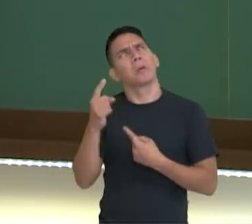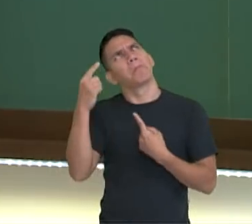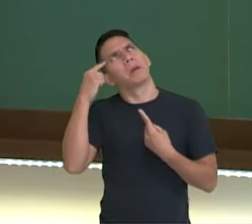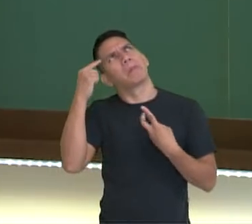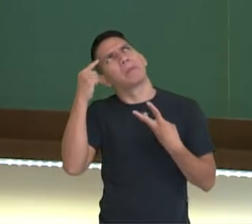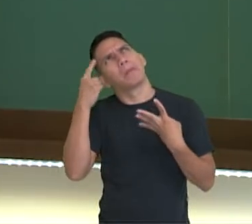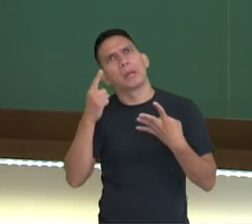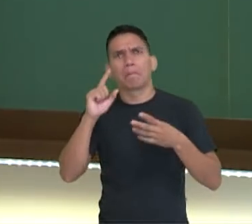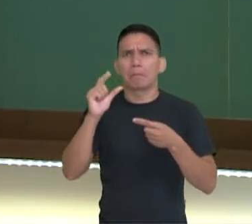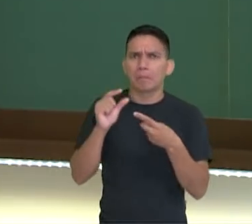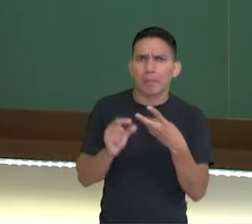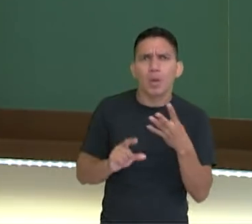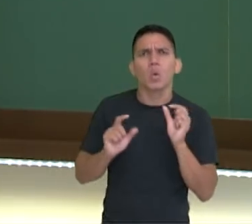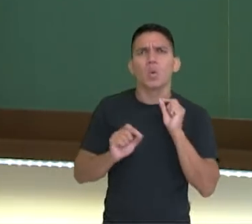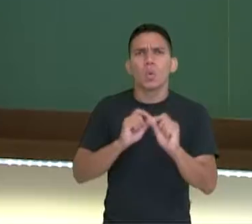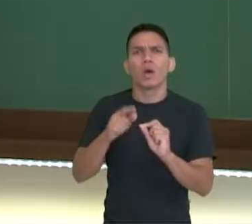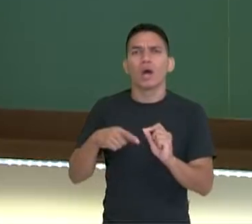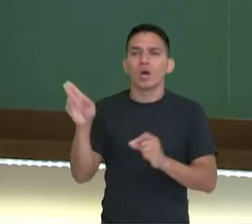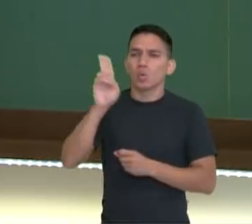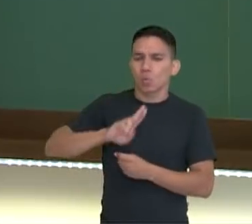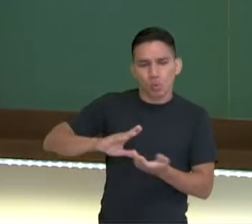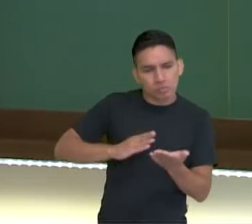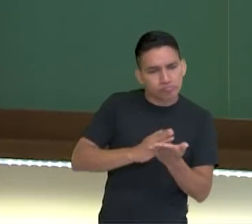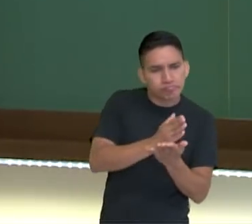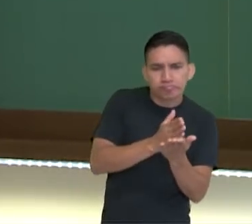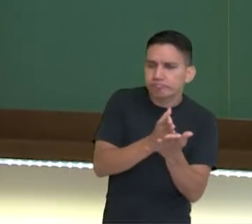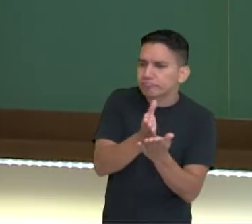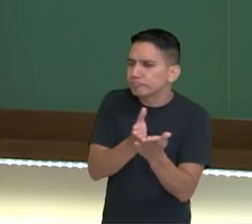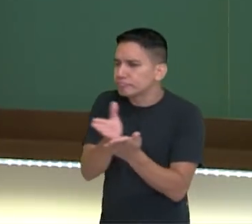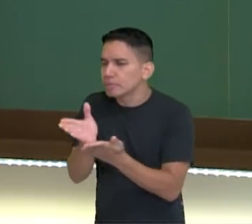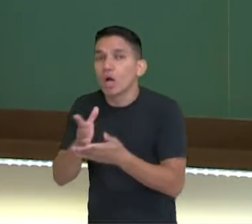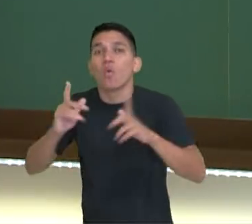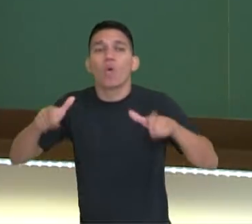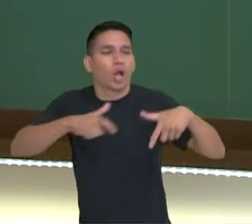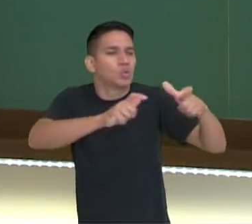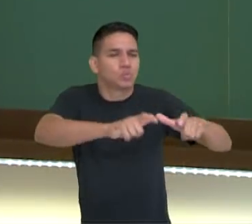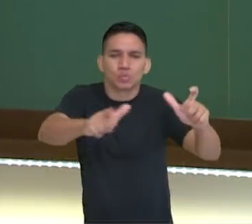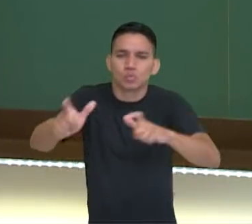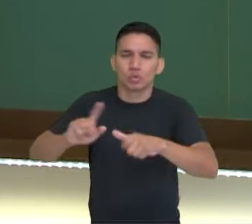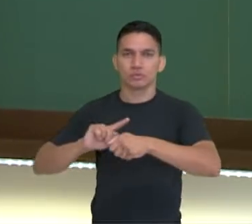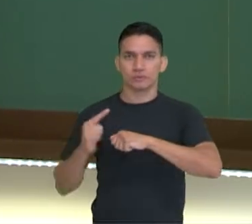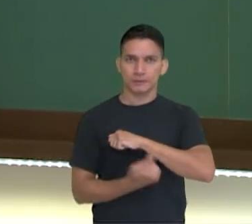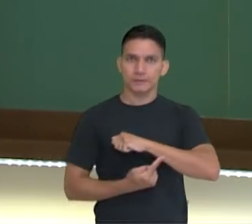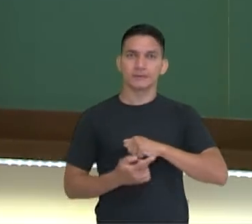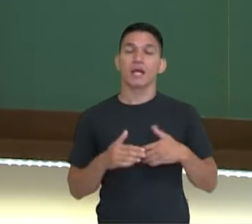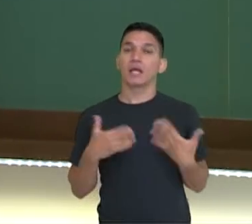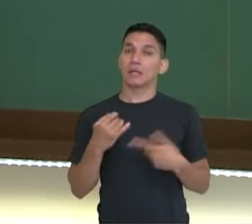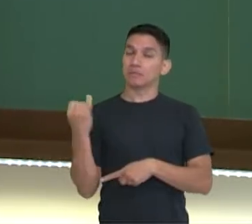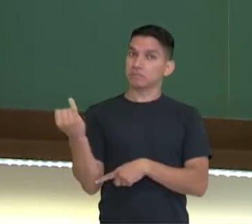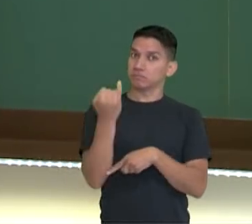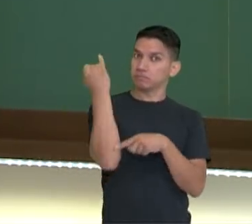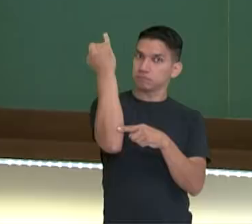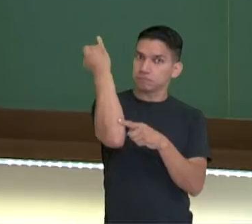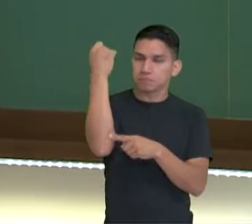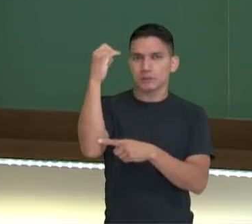são usados para essa orientação, para essa localização geográfica. Importantíssimo pensar nesse